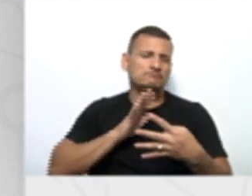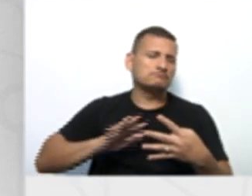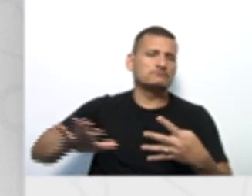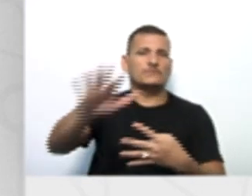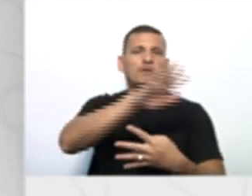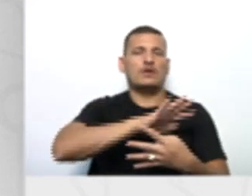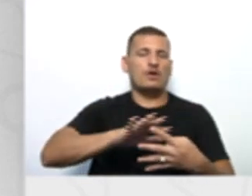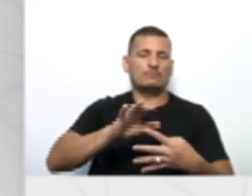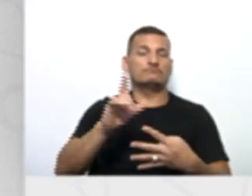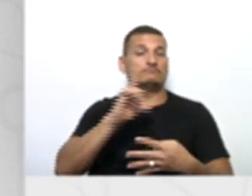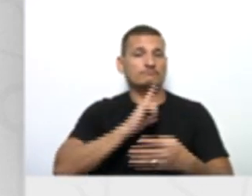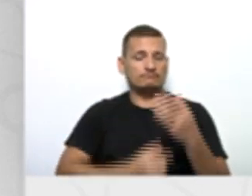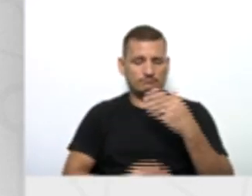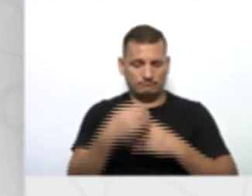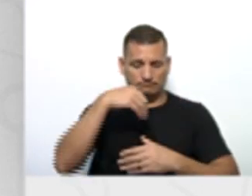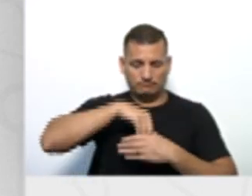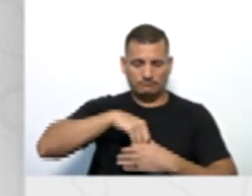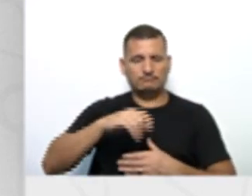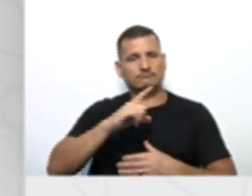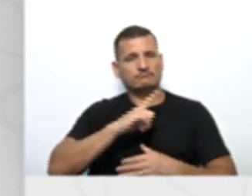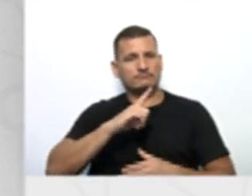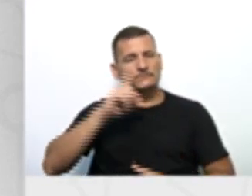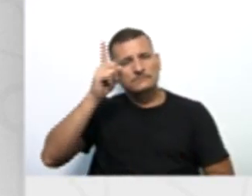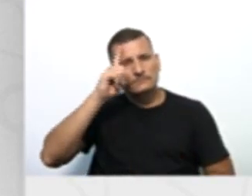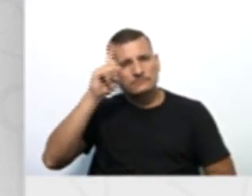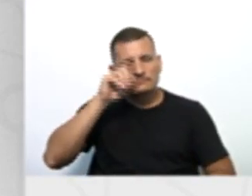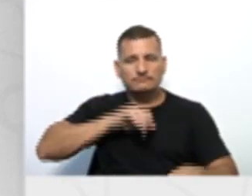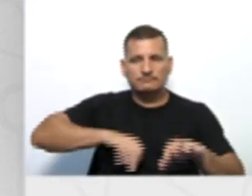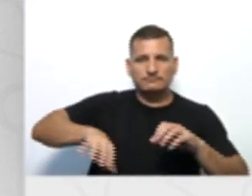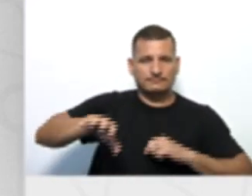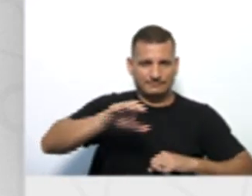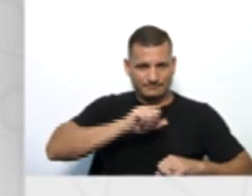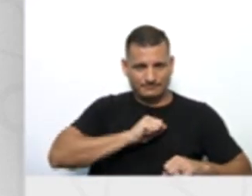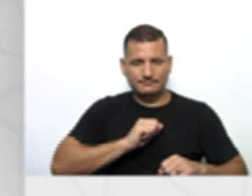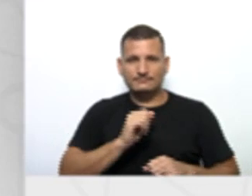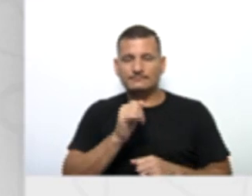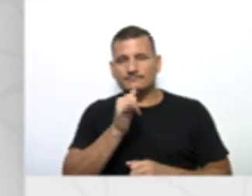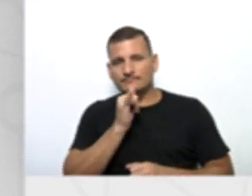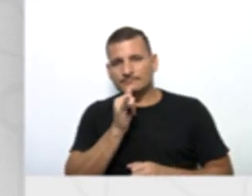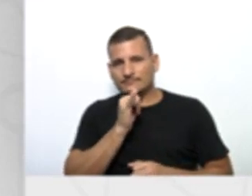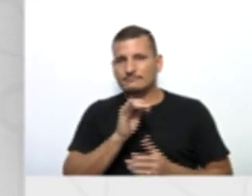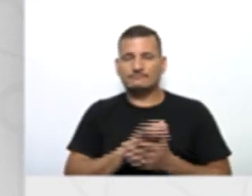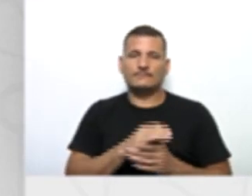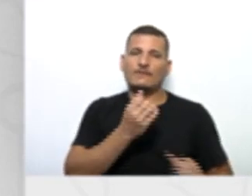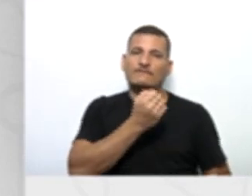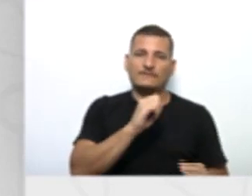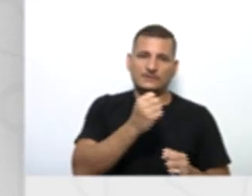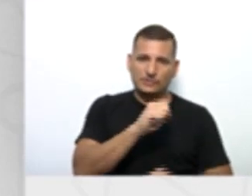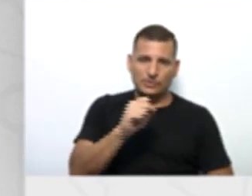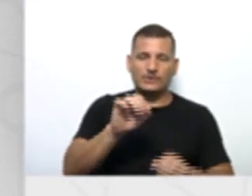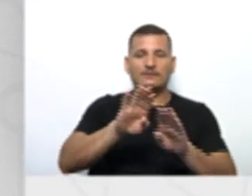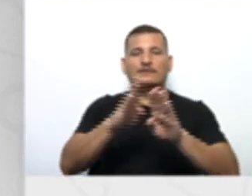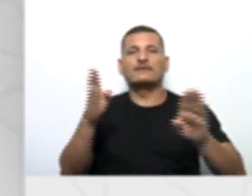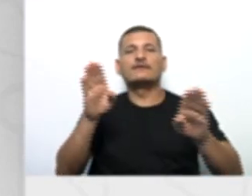que a gente tem no nosso dia a dia. Por exemplo, colocar a vassoura atrás da porta para que a pessoa possa ir